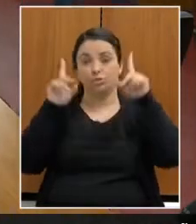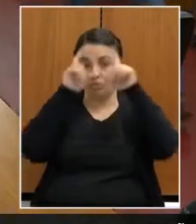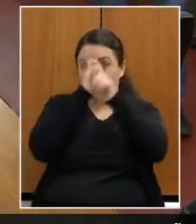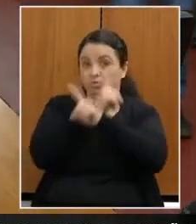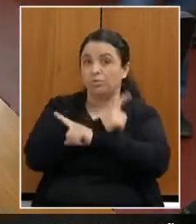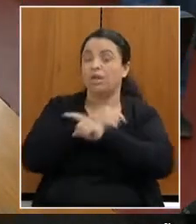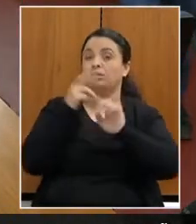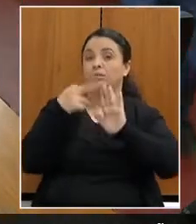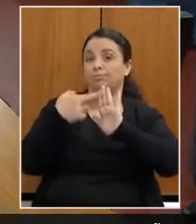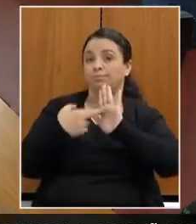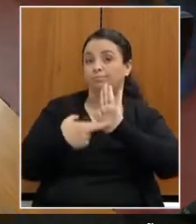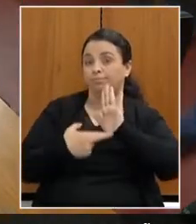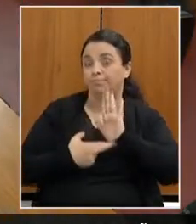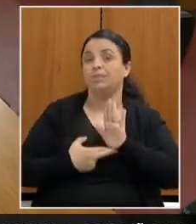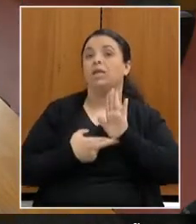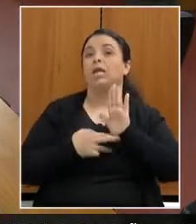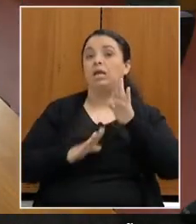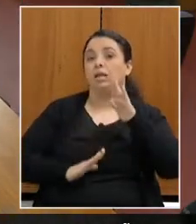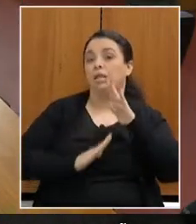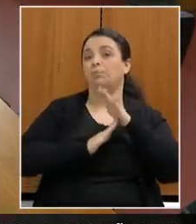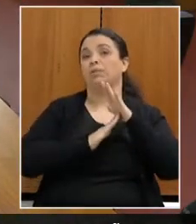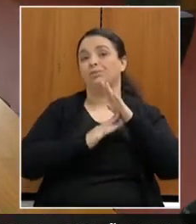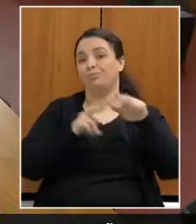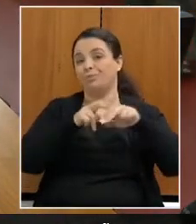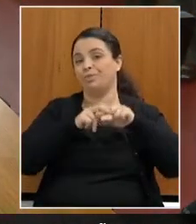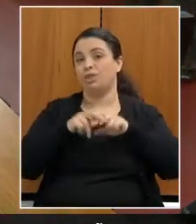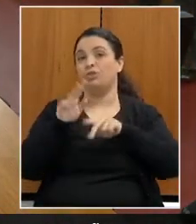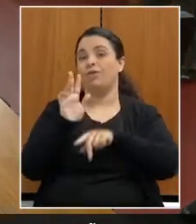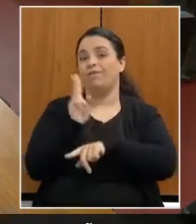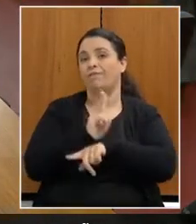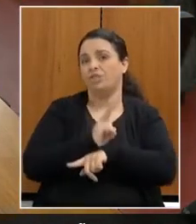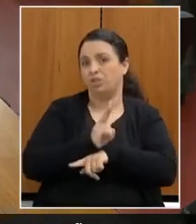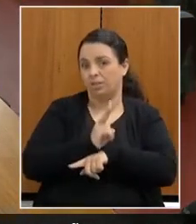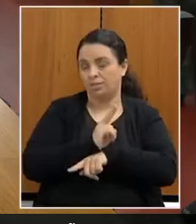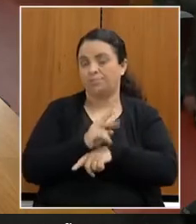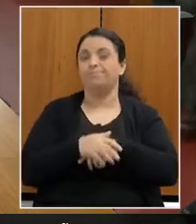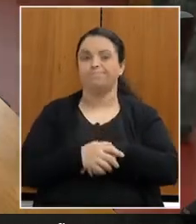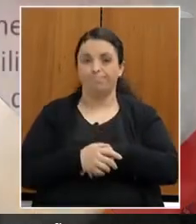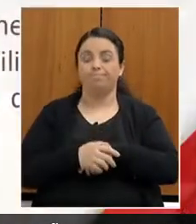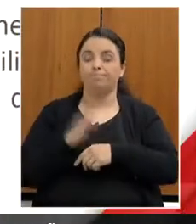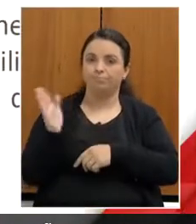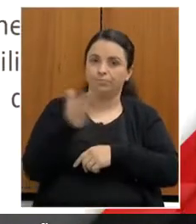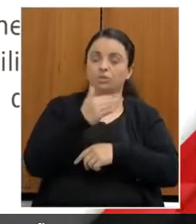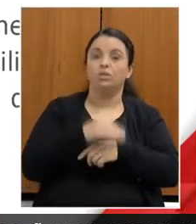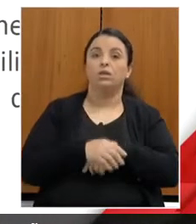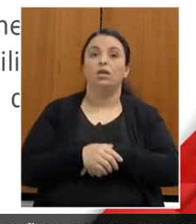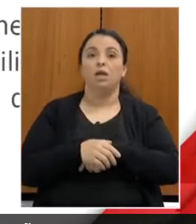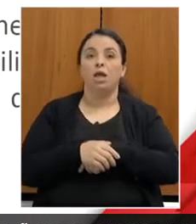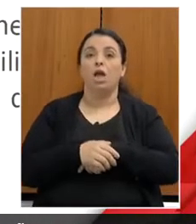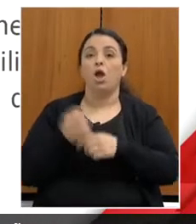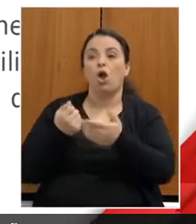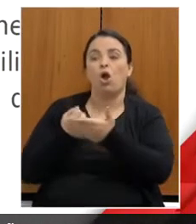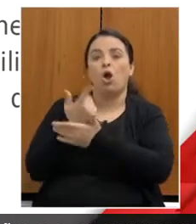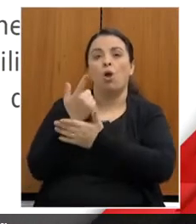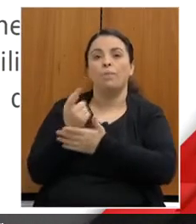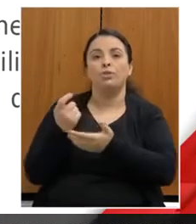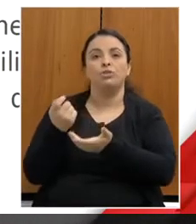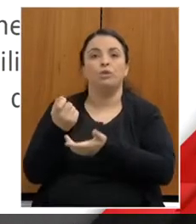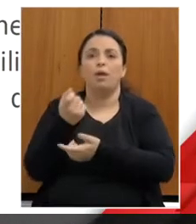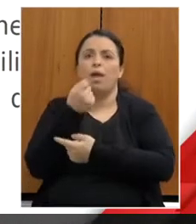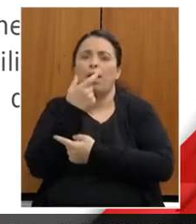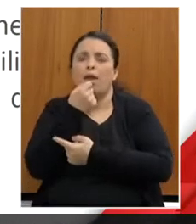critérios e das limitações de vigilância. Próximo. Abastecimento de medicamento. A meta foi alcançada, foi